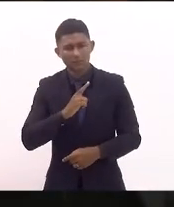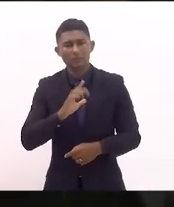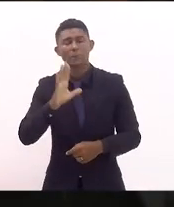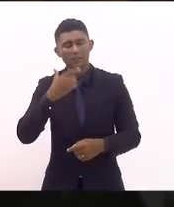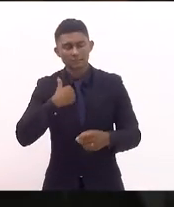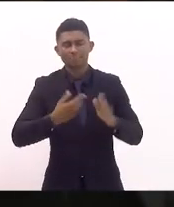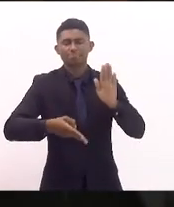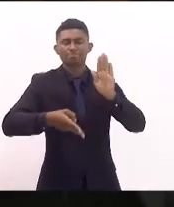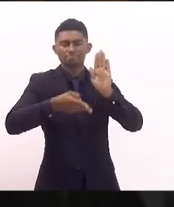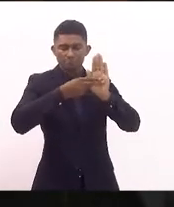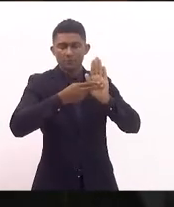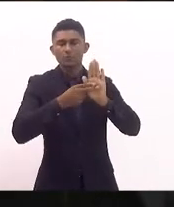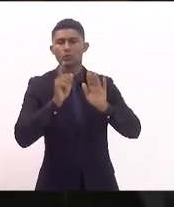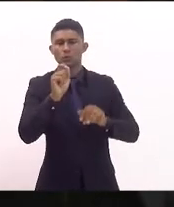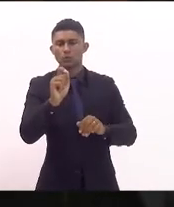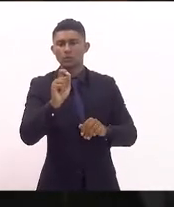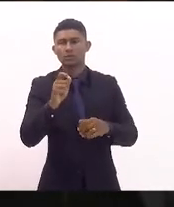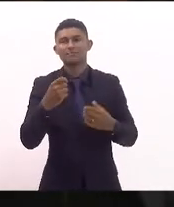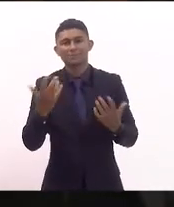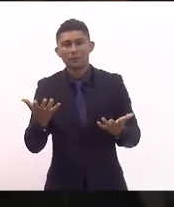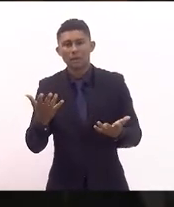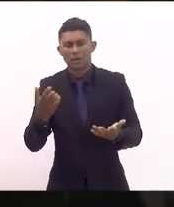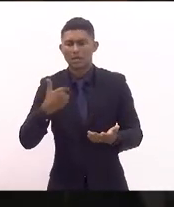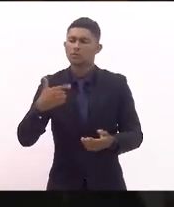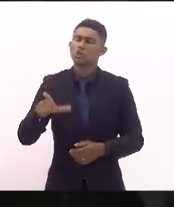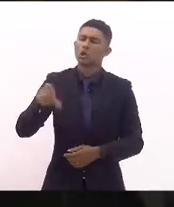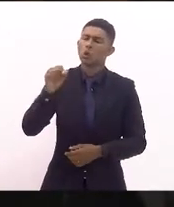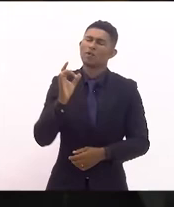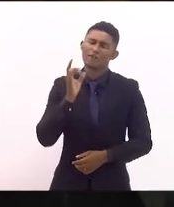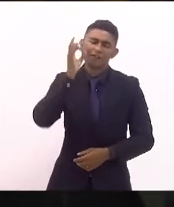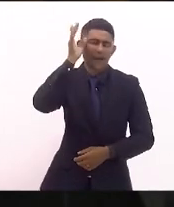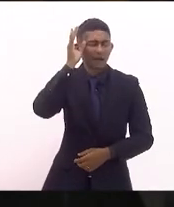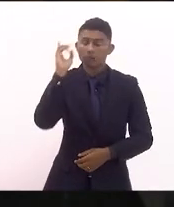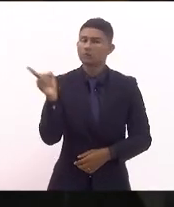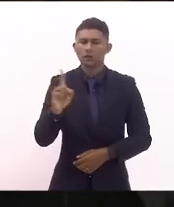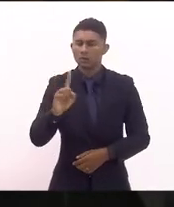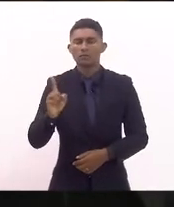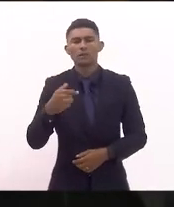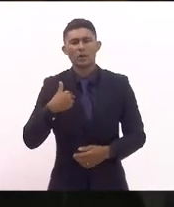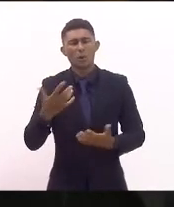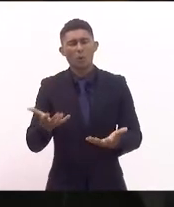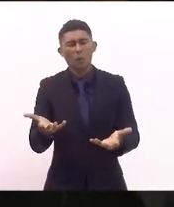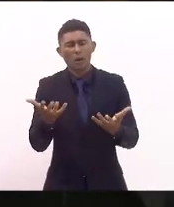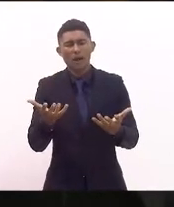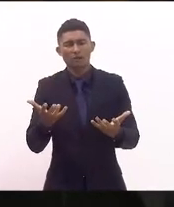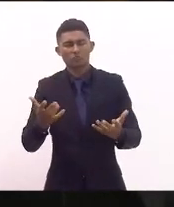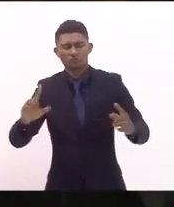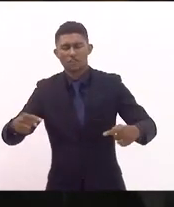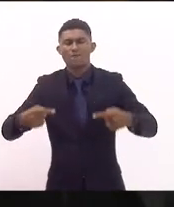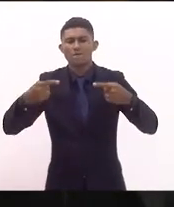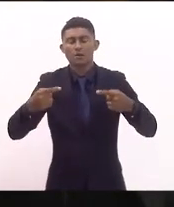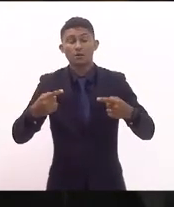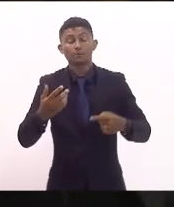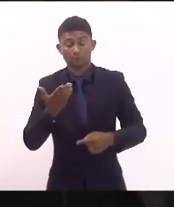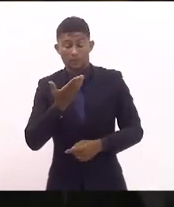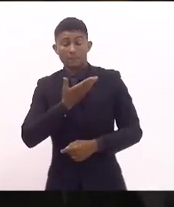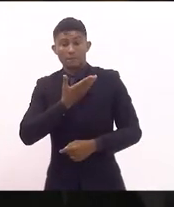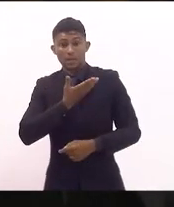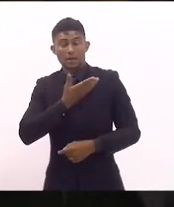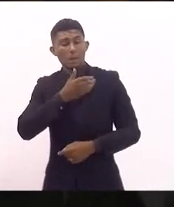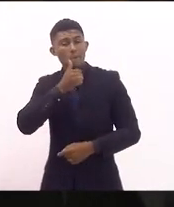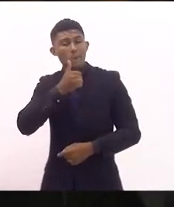confessar que a escolha por caminhos fáceis não me traduz. Certa vez, ouvi uma amiga me dizer que na